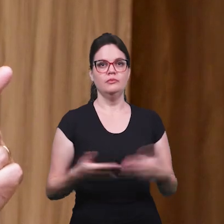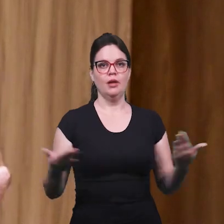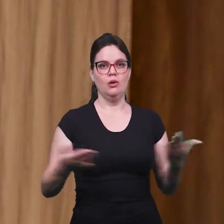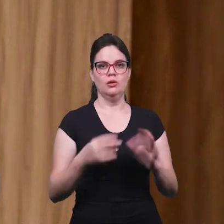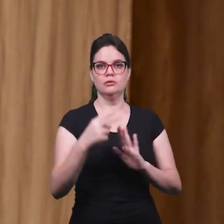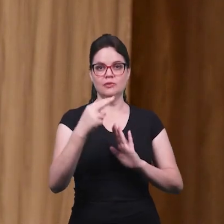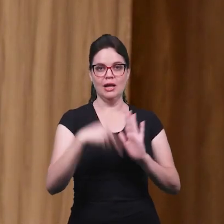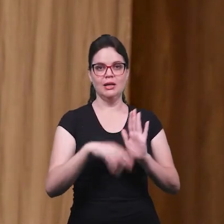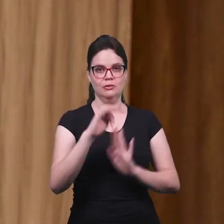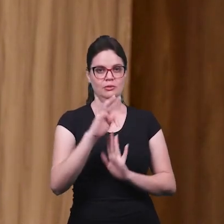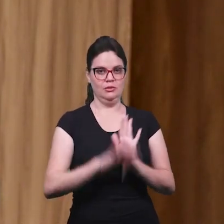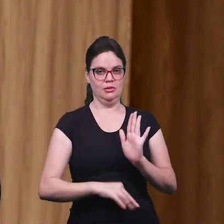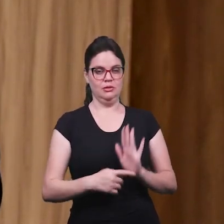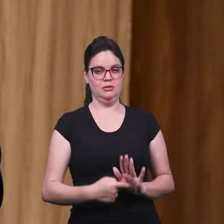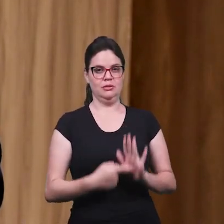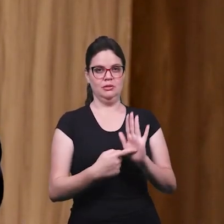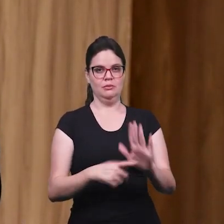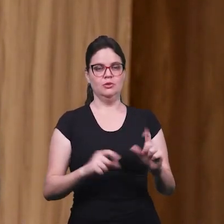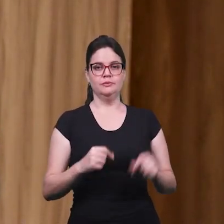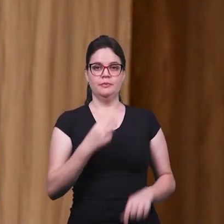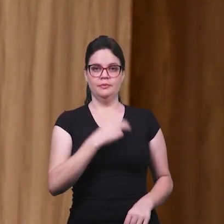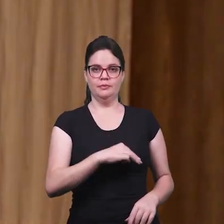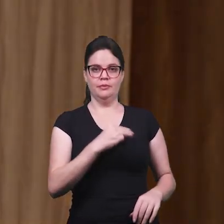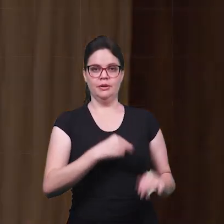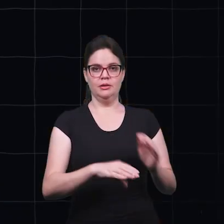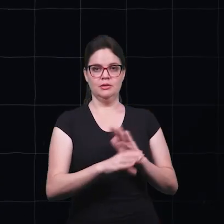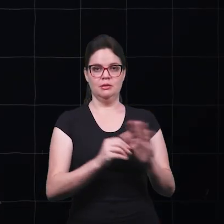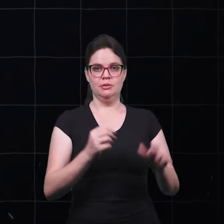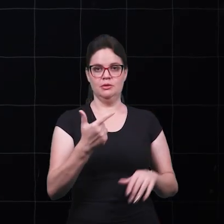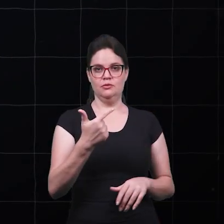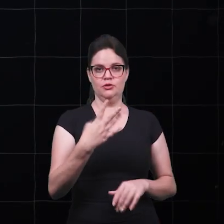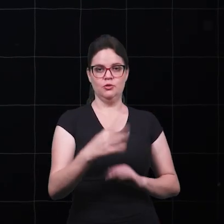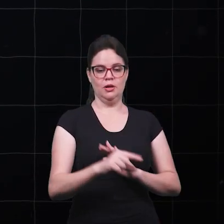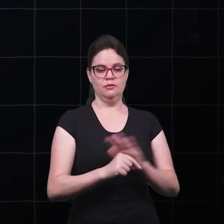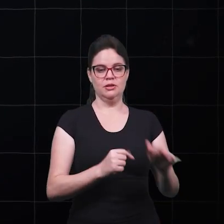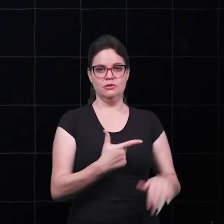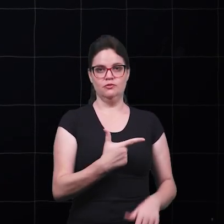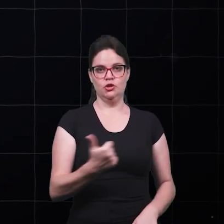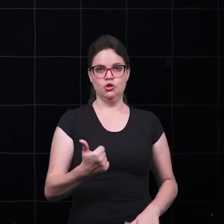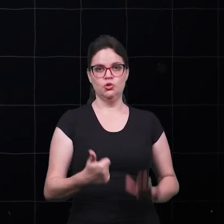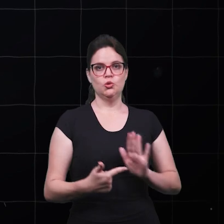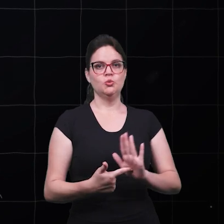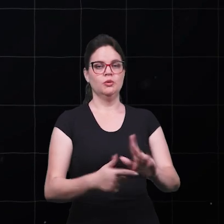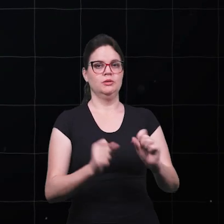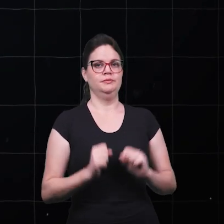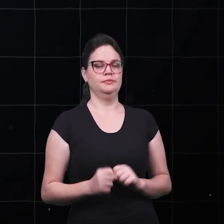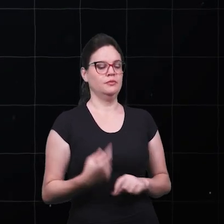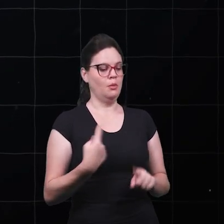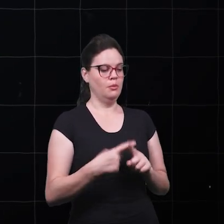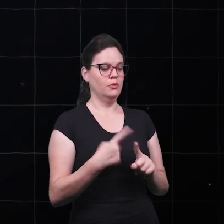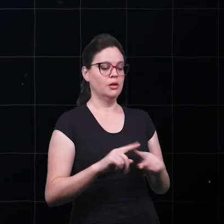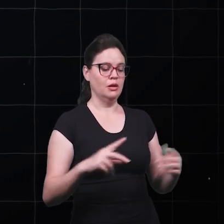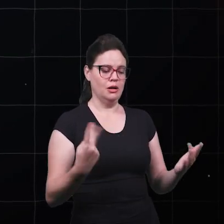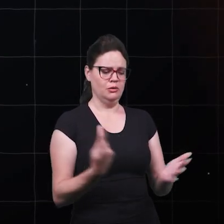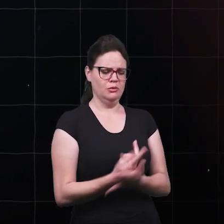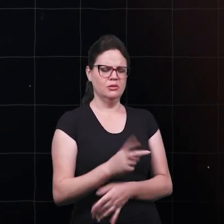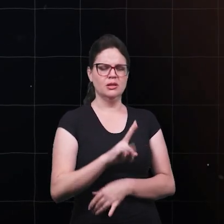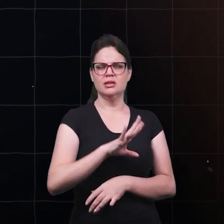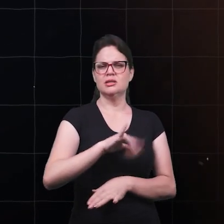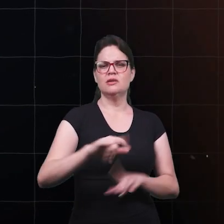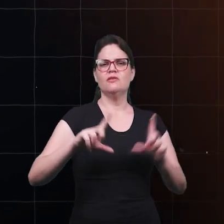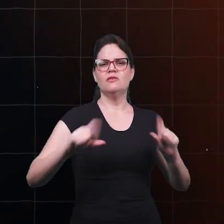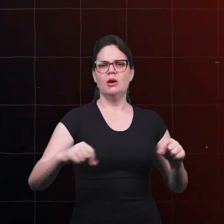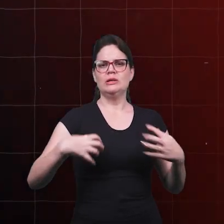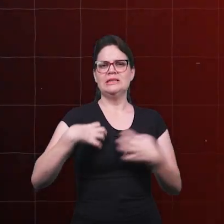sobre esse período, Mateus 24, 21 diz assim: porque haverá então grande